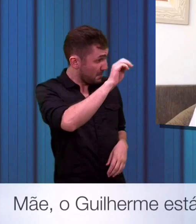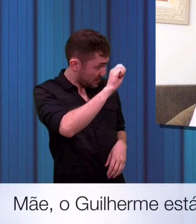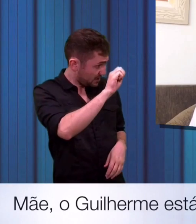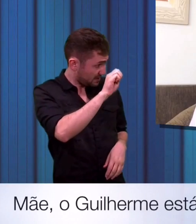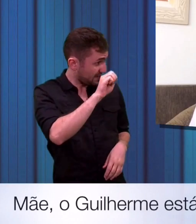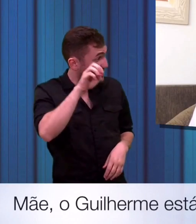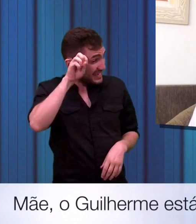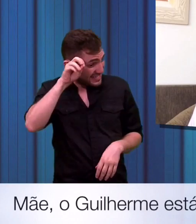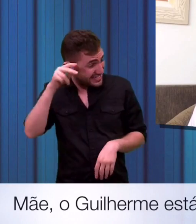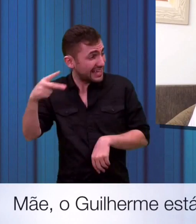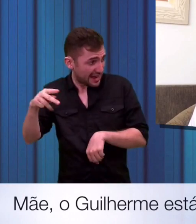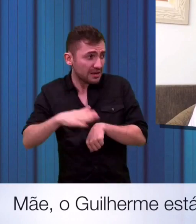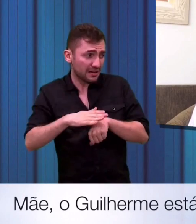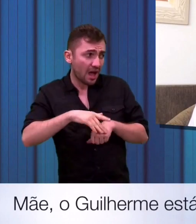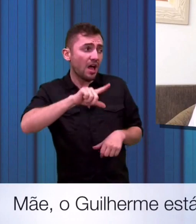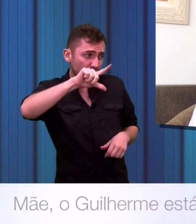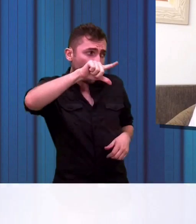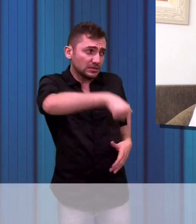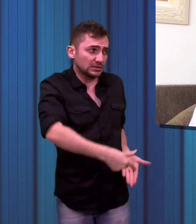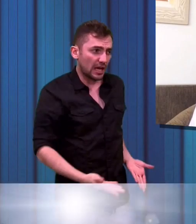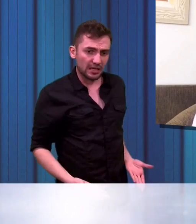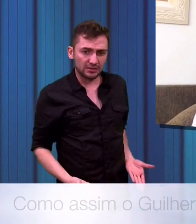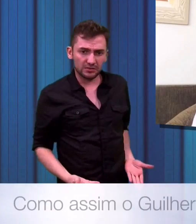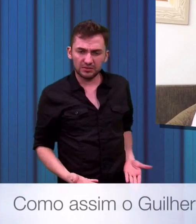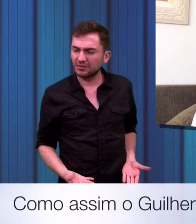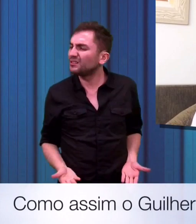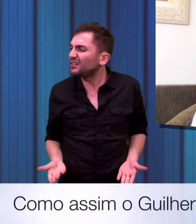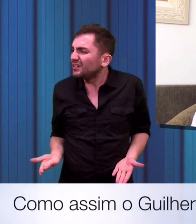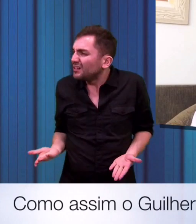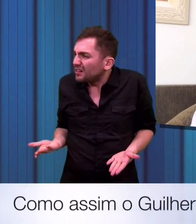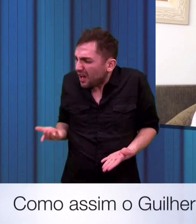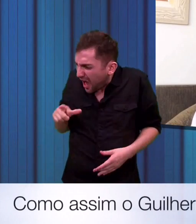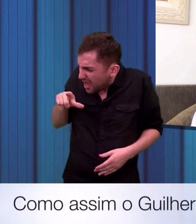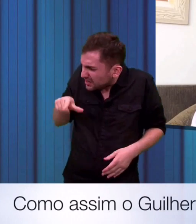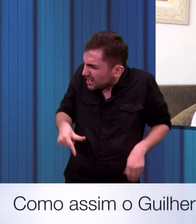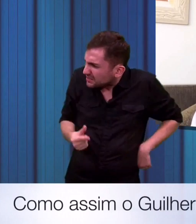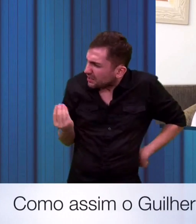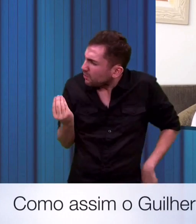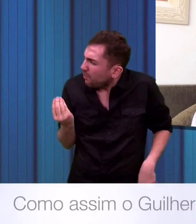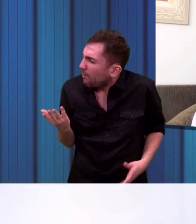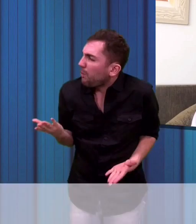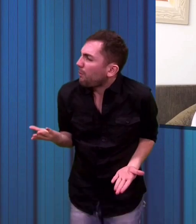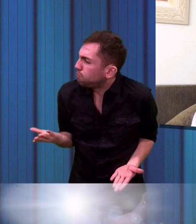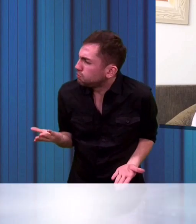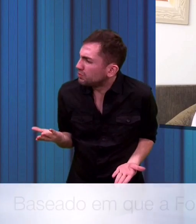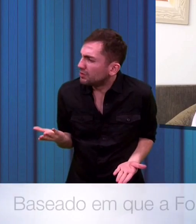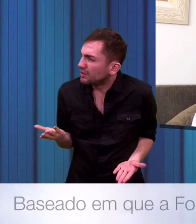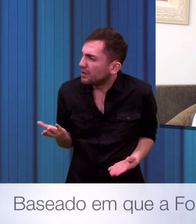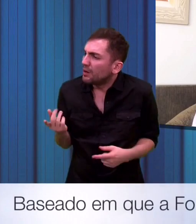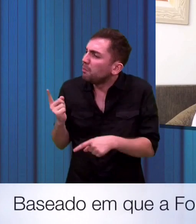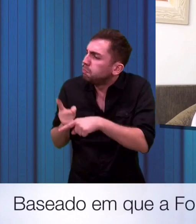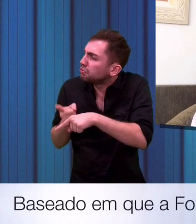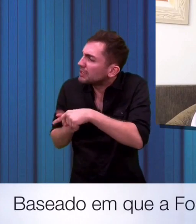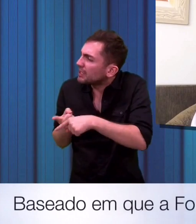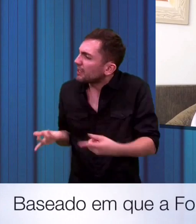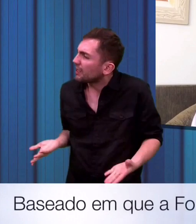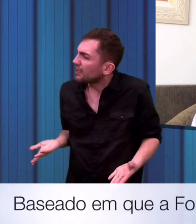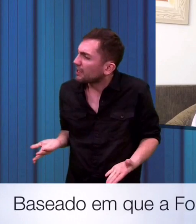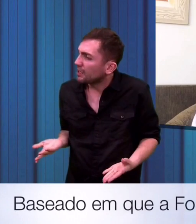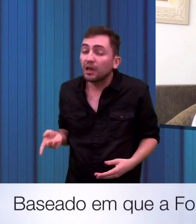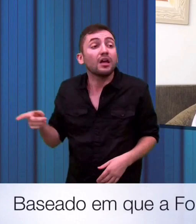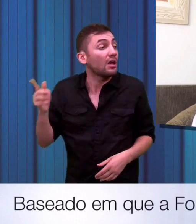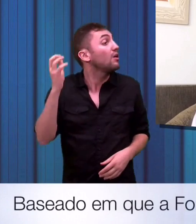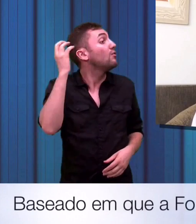Mãe, o Guilherme está atrasado. Como assim o Guilherme está atrasado? Baseado em